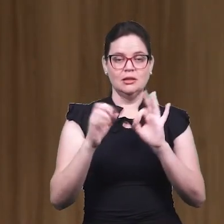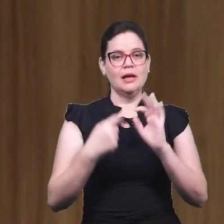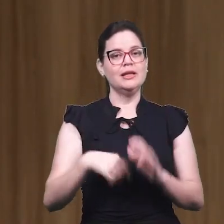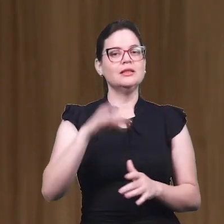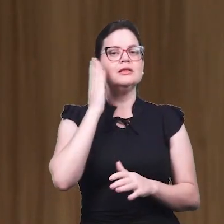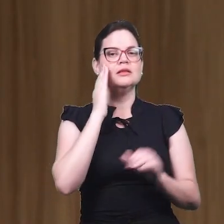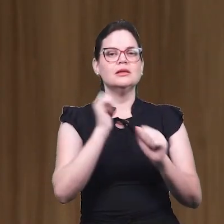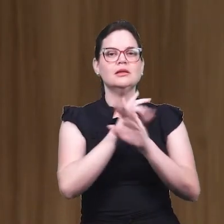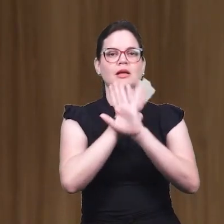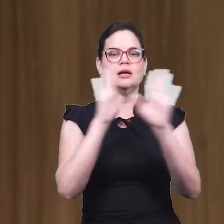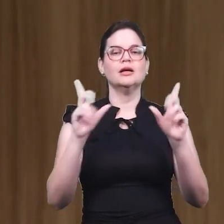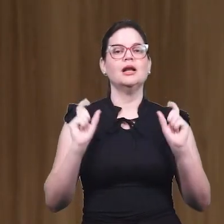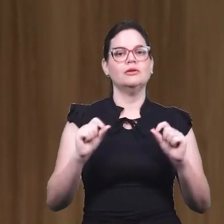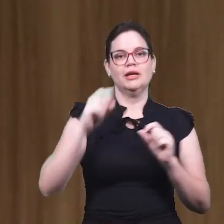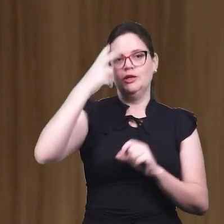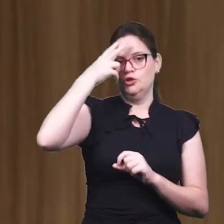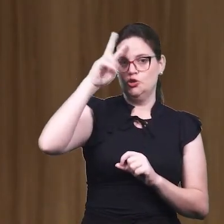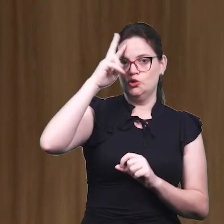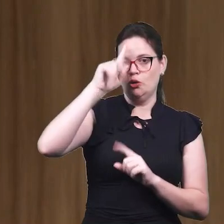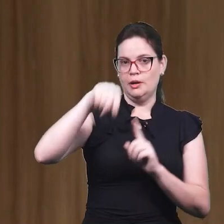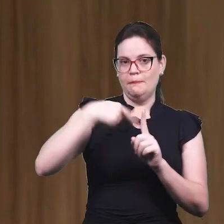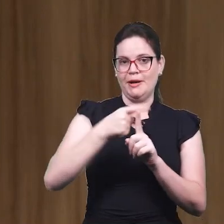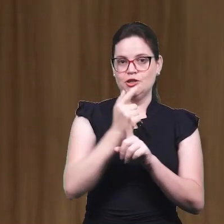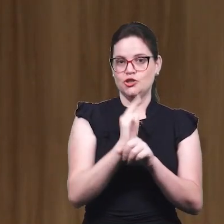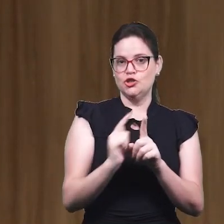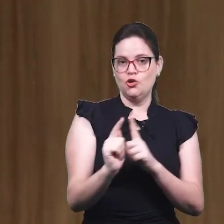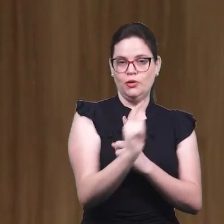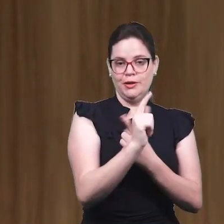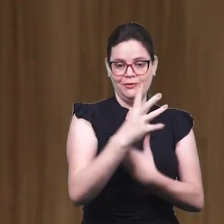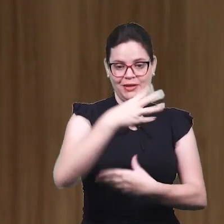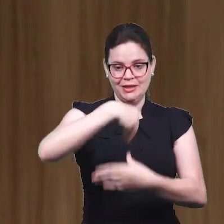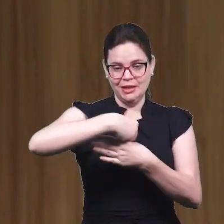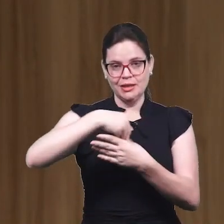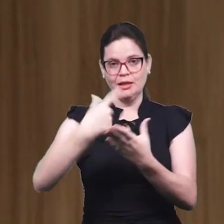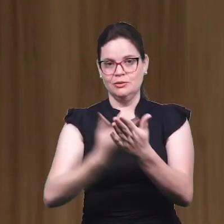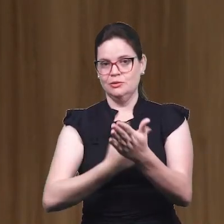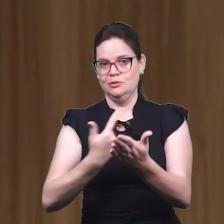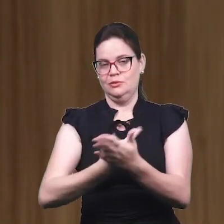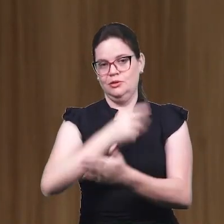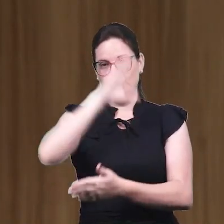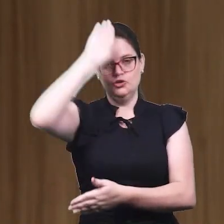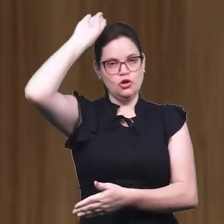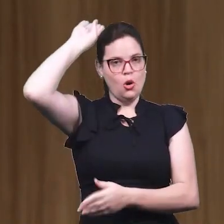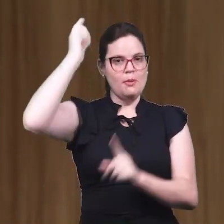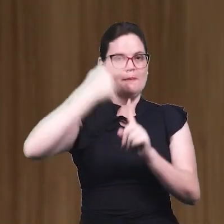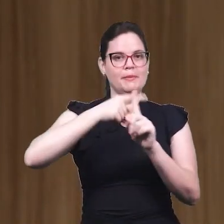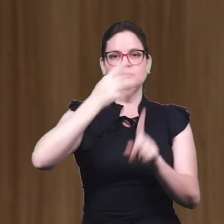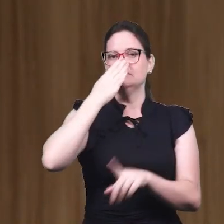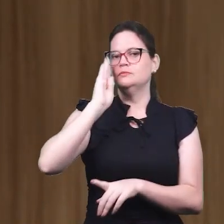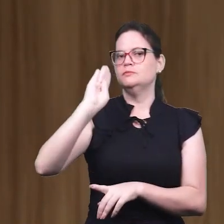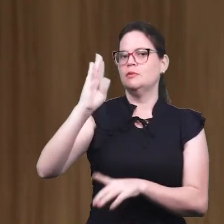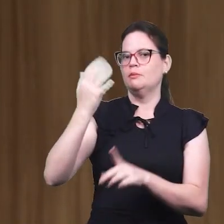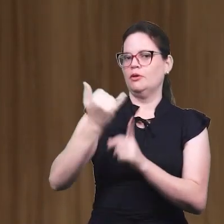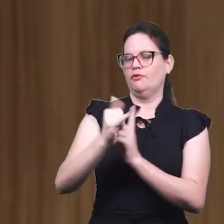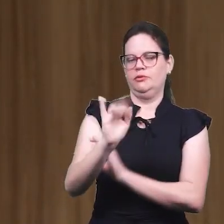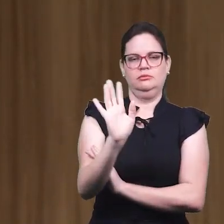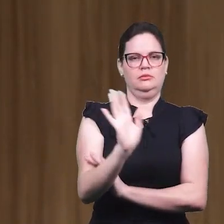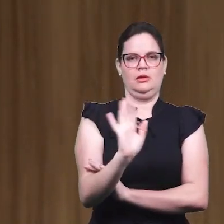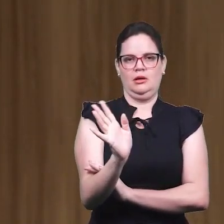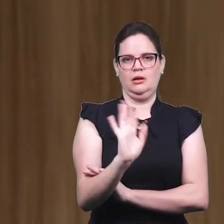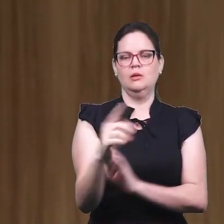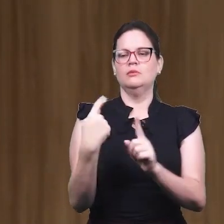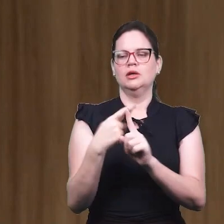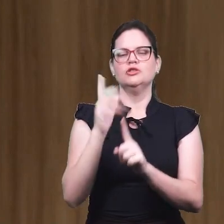de história e geografia bíblica da carta aos Romanos, mas sem dispensar aquilo que